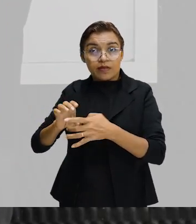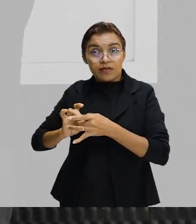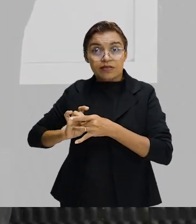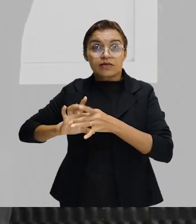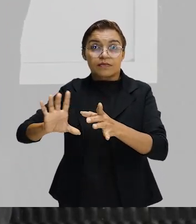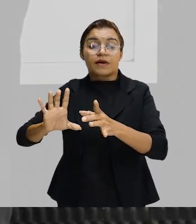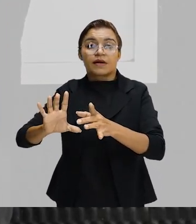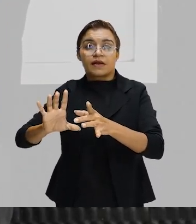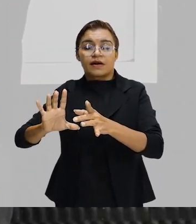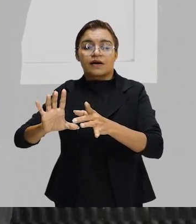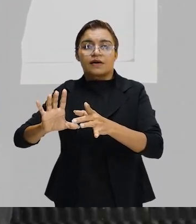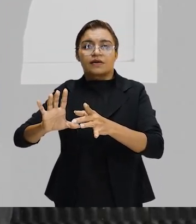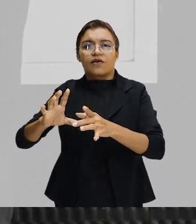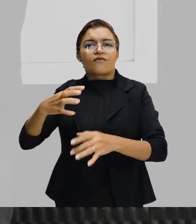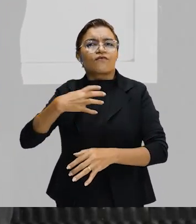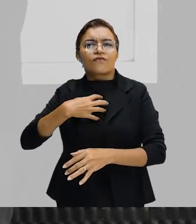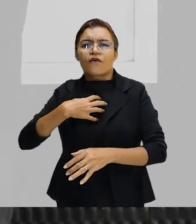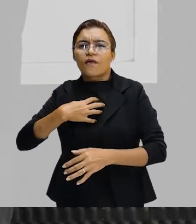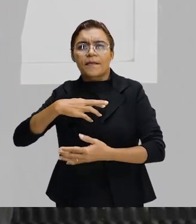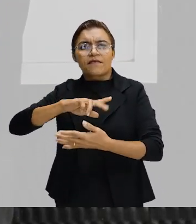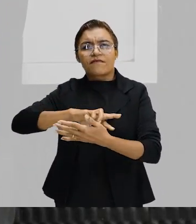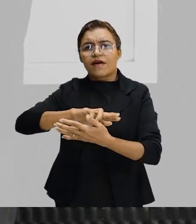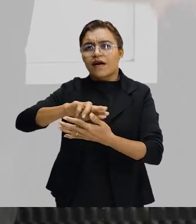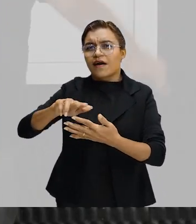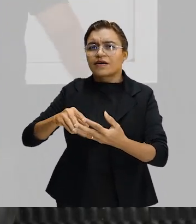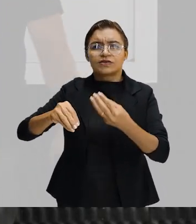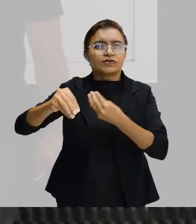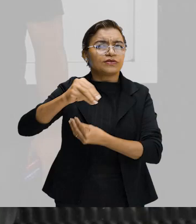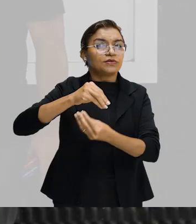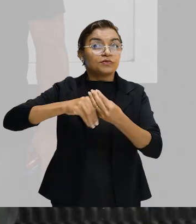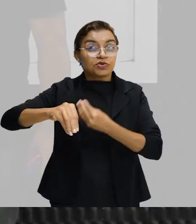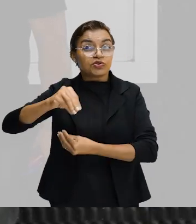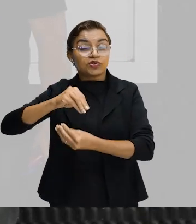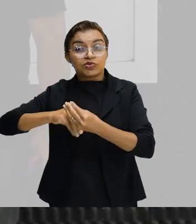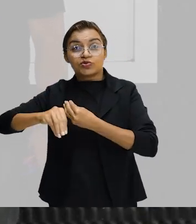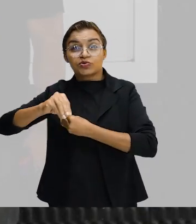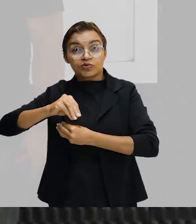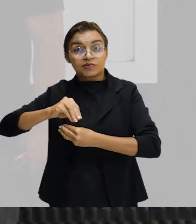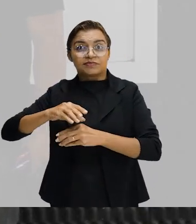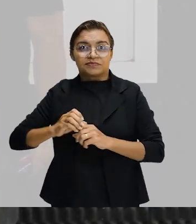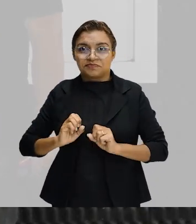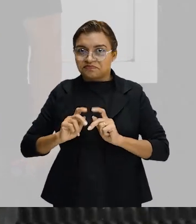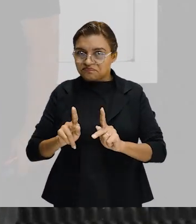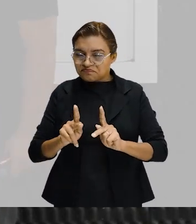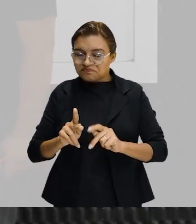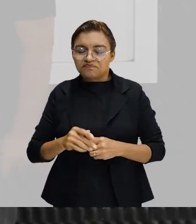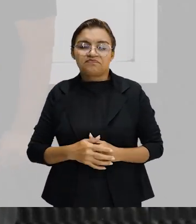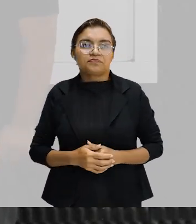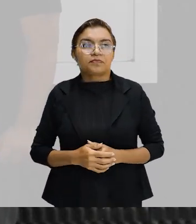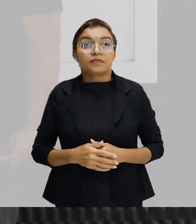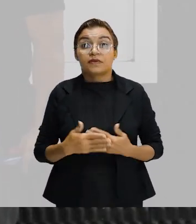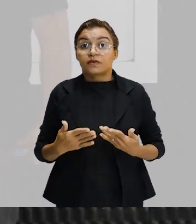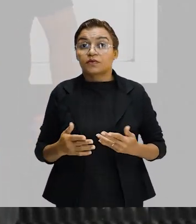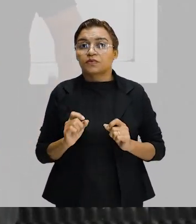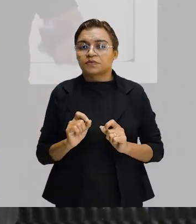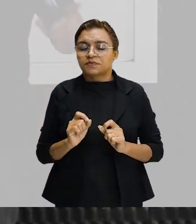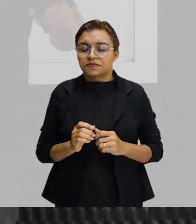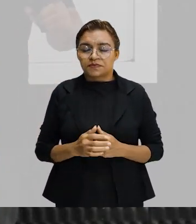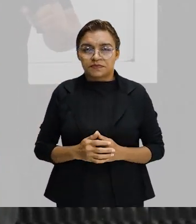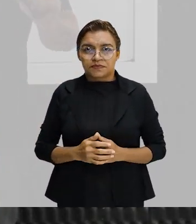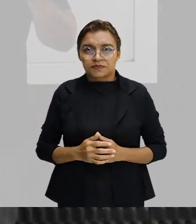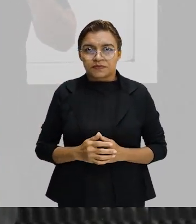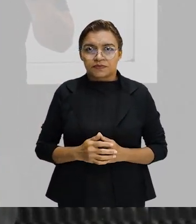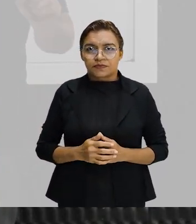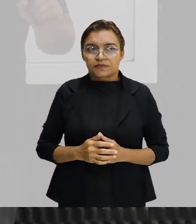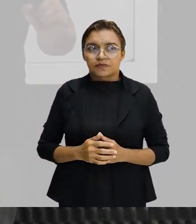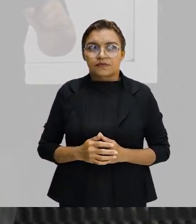já vai tomando outras formas e se misturando e por aí vai. Tá ok? Então, o que vai